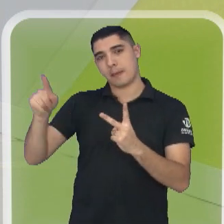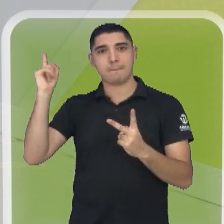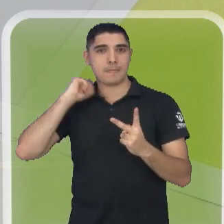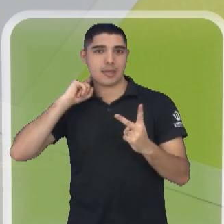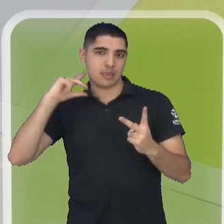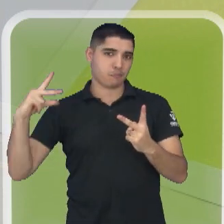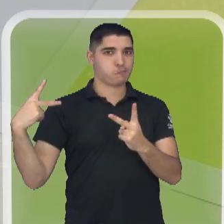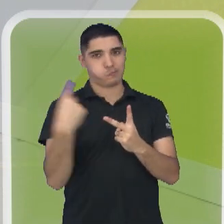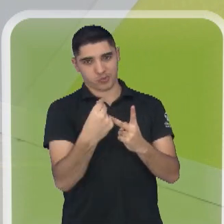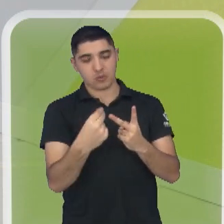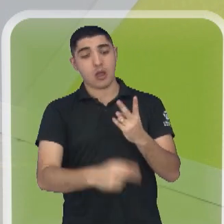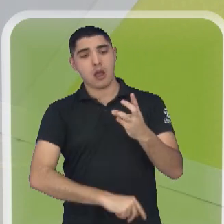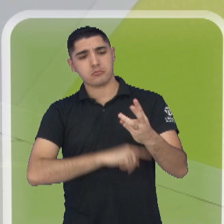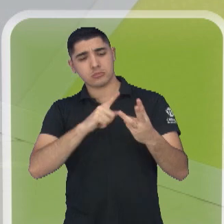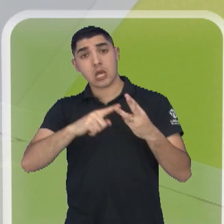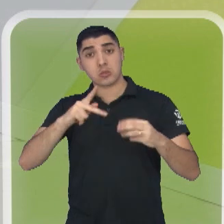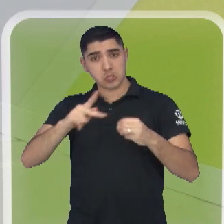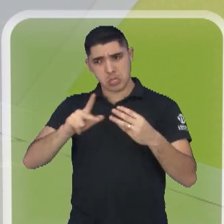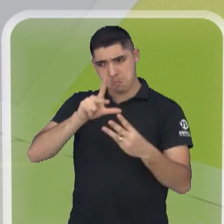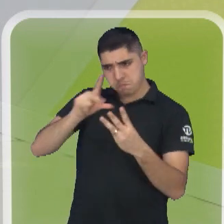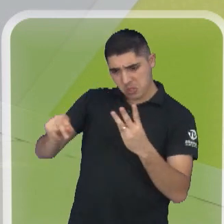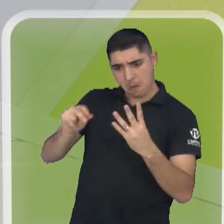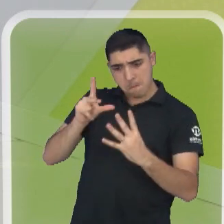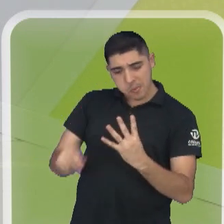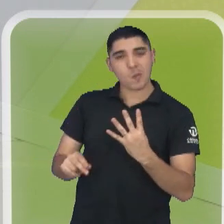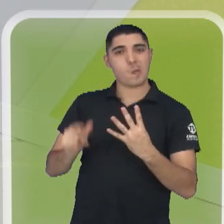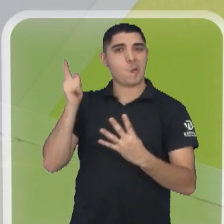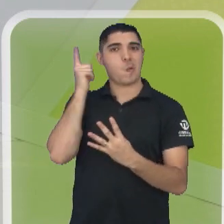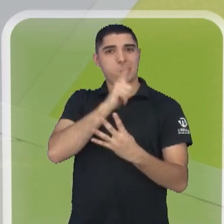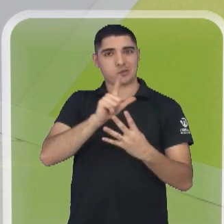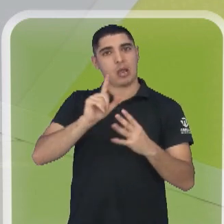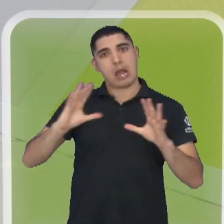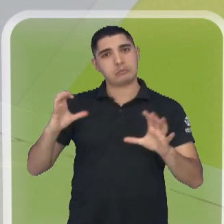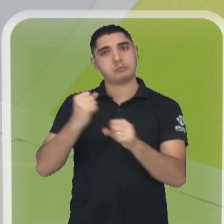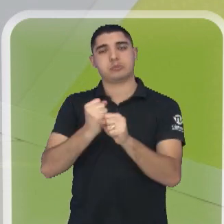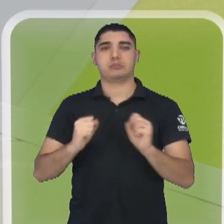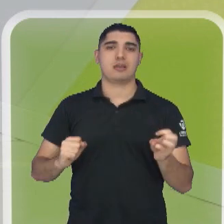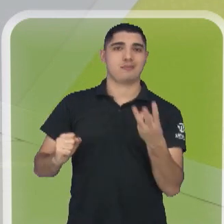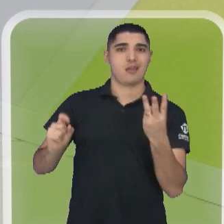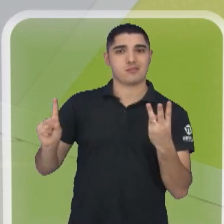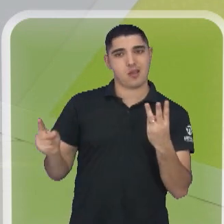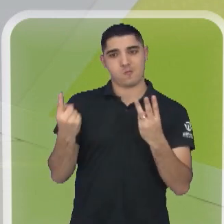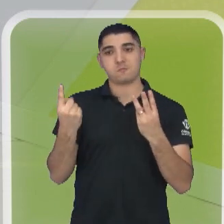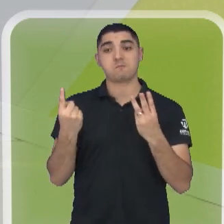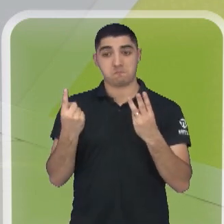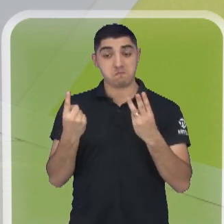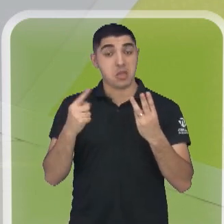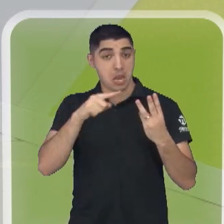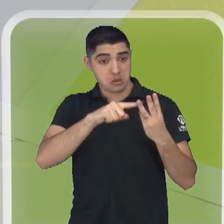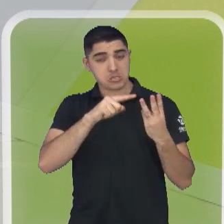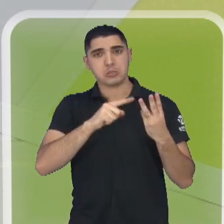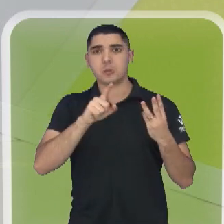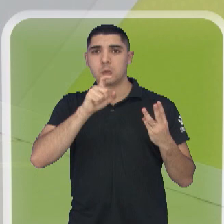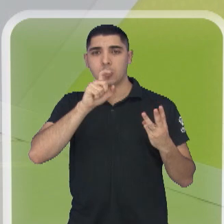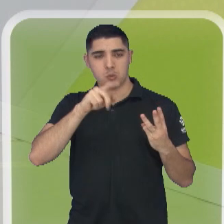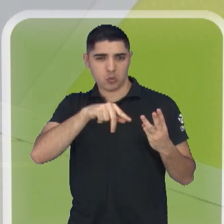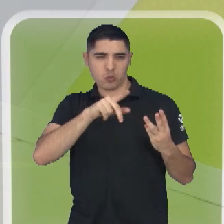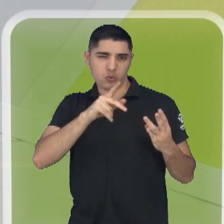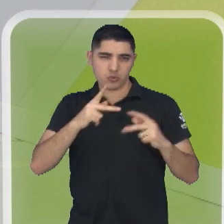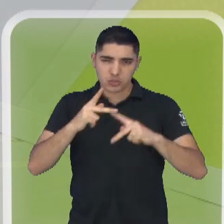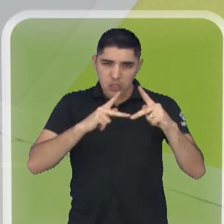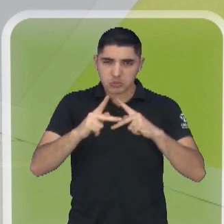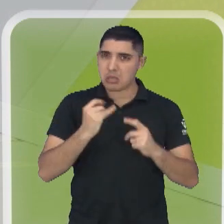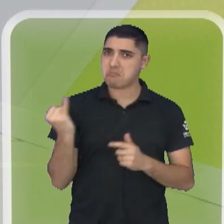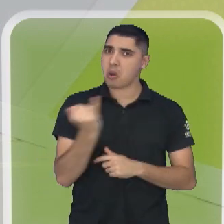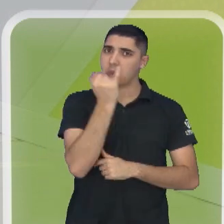a equipe do Minas por 3-0 e depois confirmou aí o bom retrospecto contra a equipe mineira e venceu,